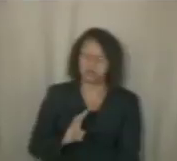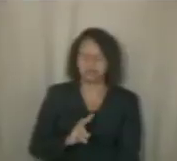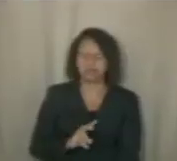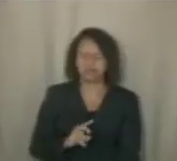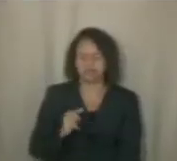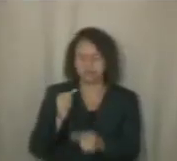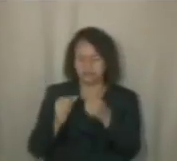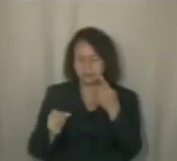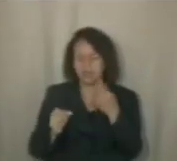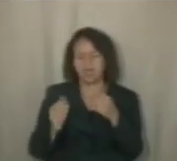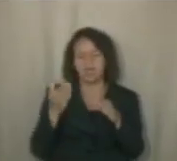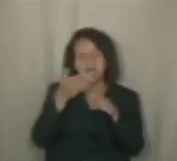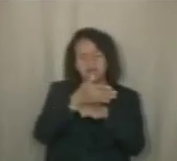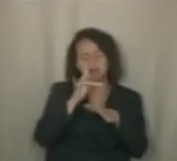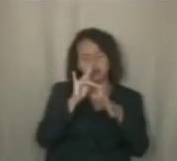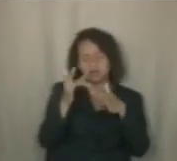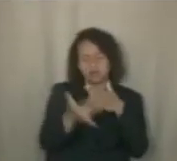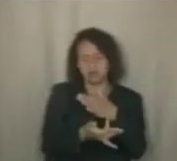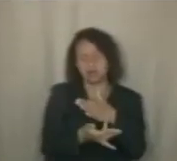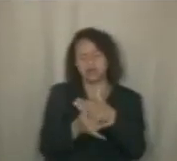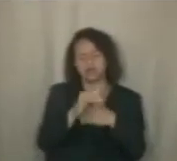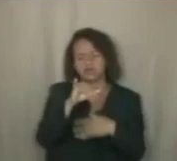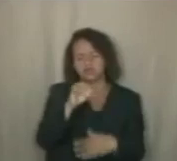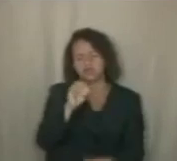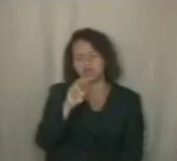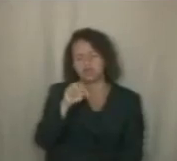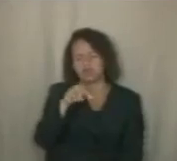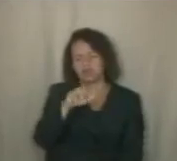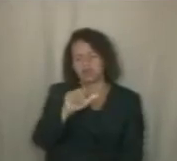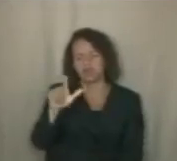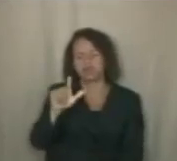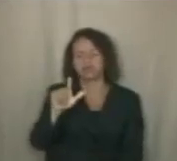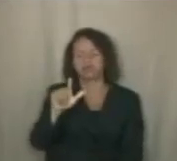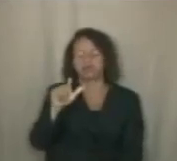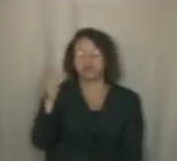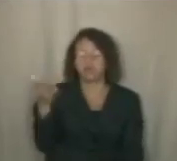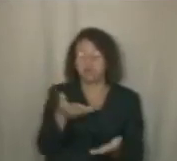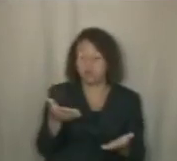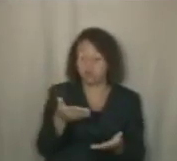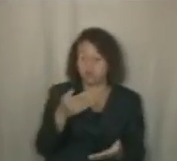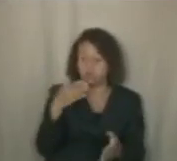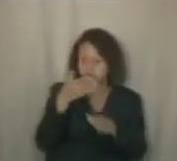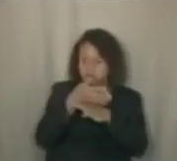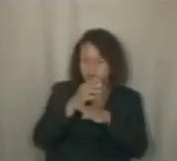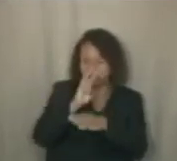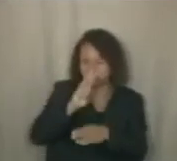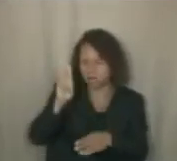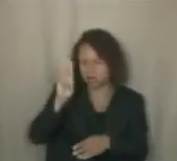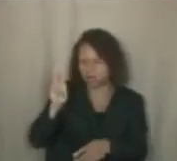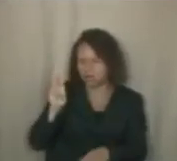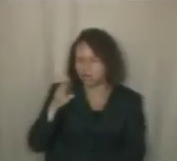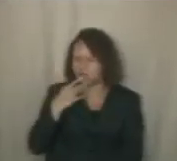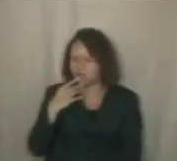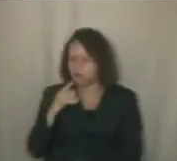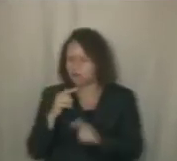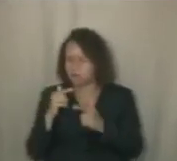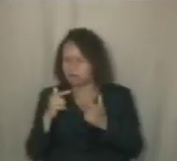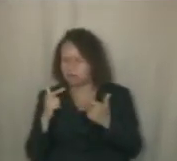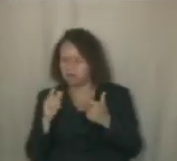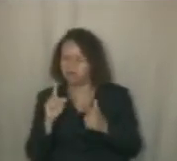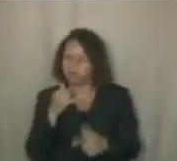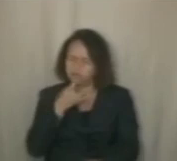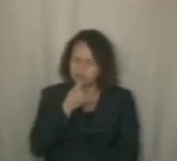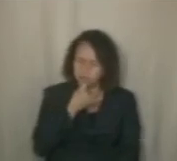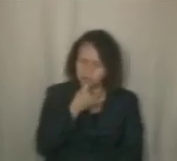entre aí na rede social do Jornal do Comércio de hoje e sabe o que é que tá lá eu não comemora isso não eu fico triste sabe o que é que tá